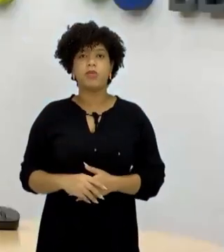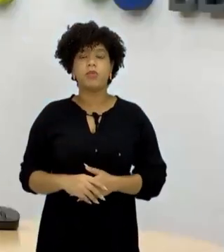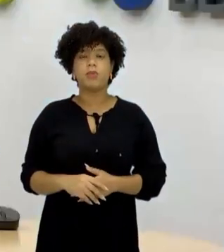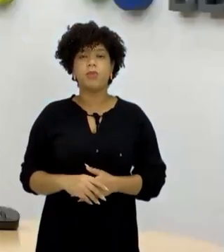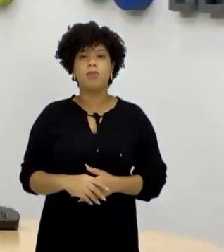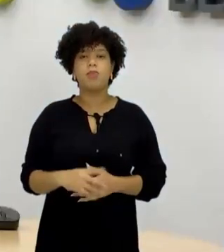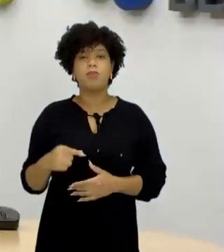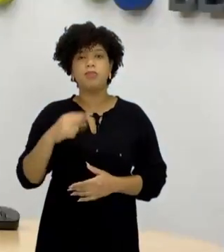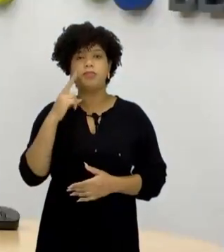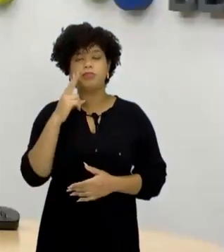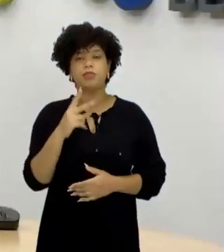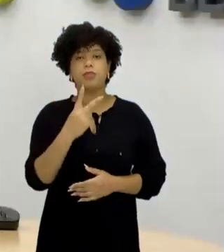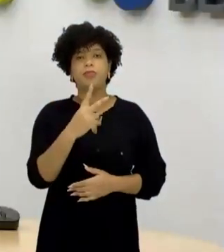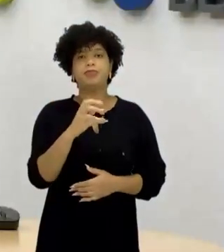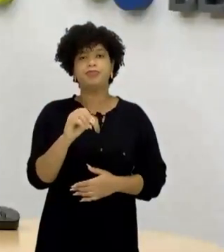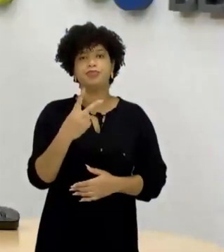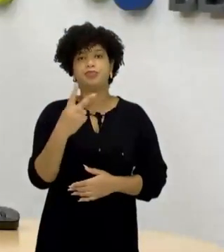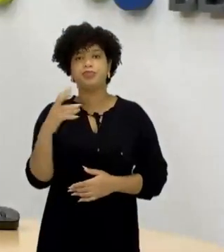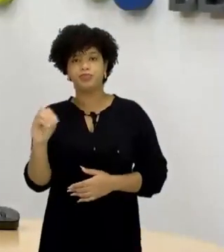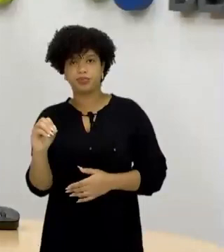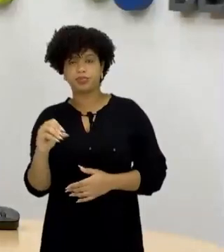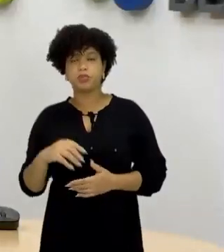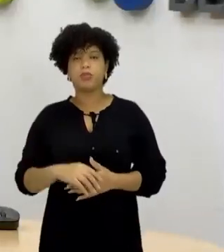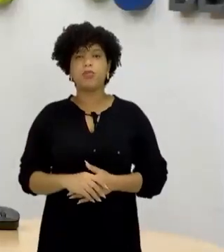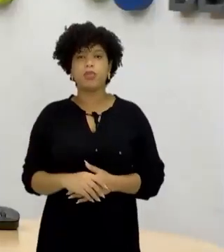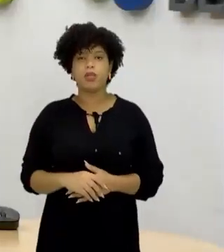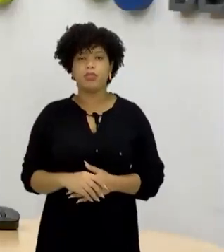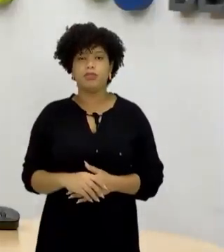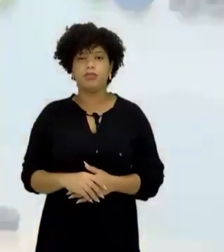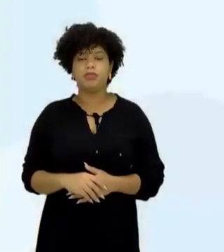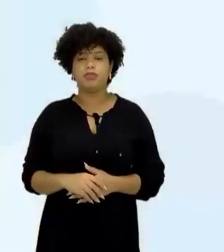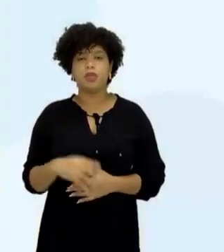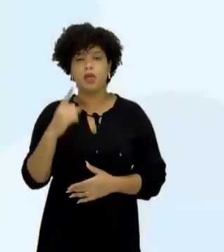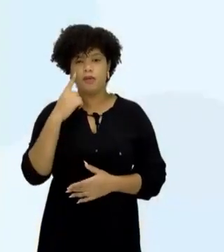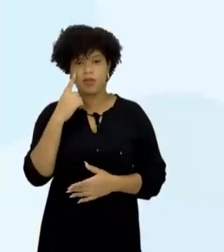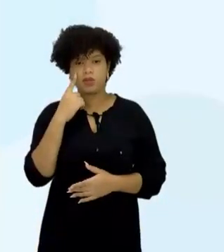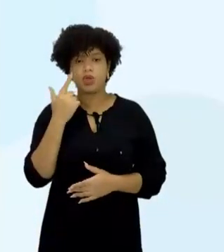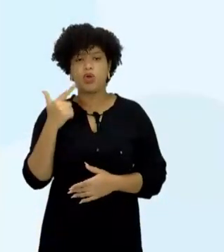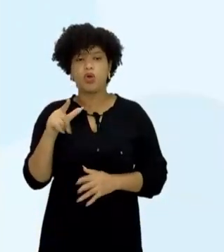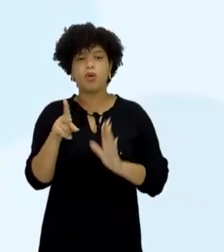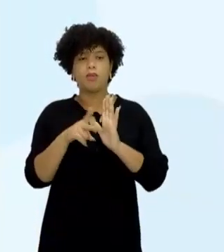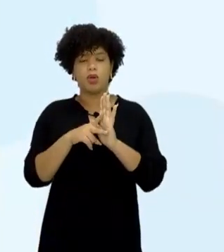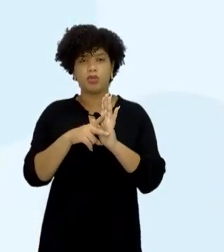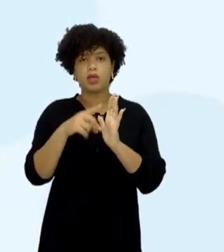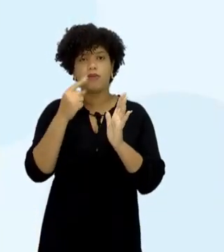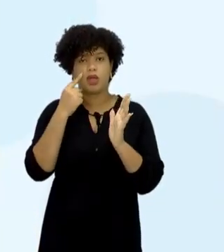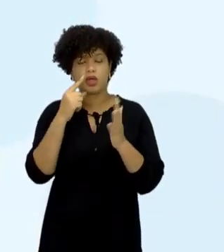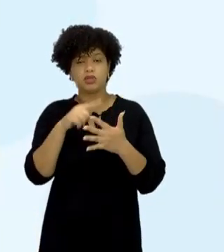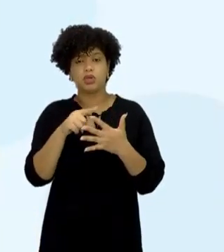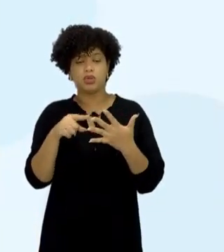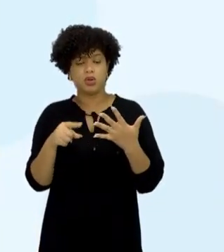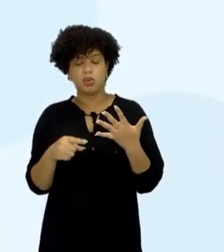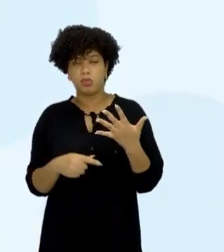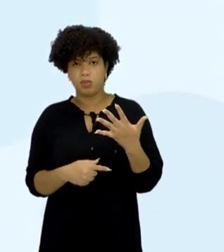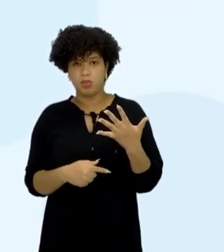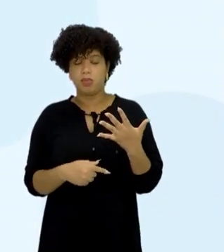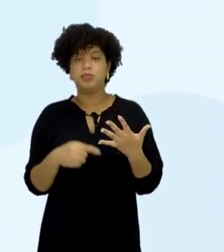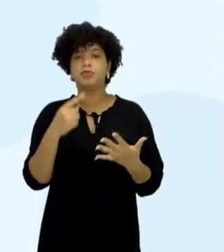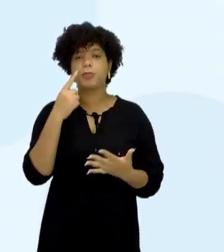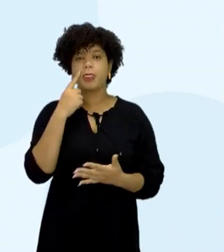vejam 2020. Vamos lá passar para 2020, né? Vamos lá para outra, né, que aí aparece